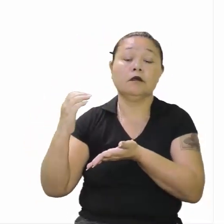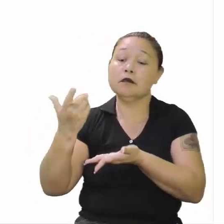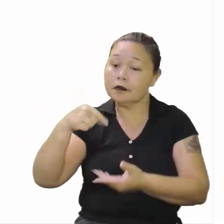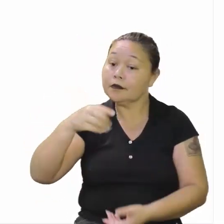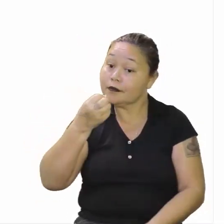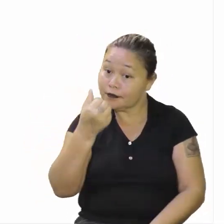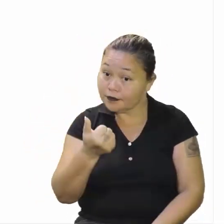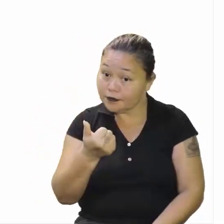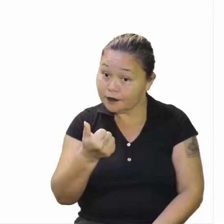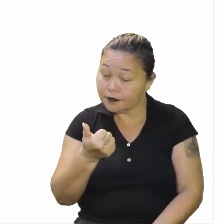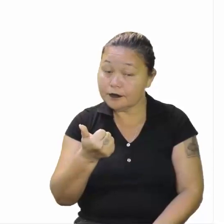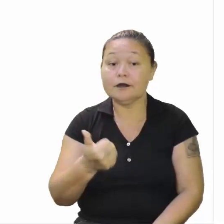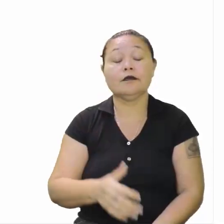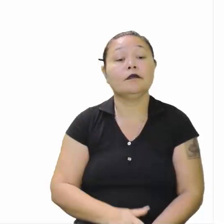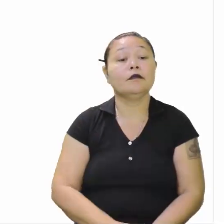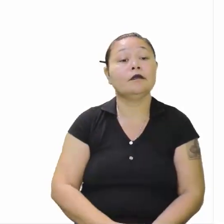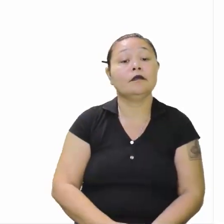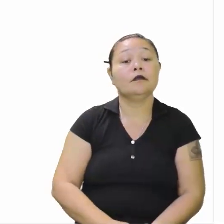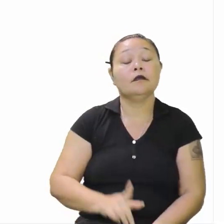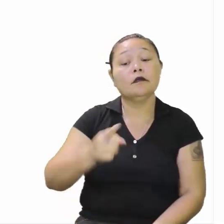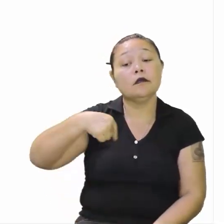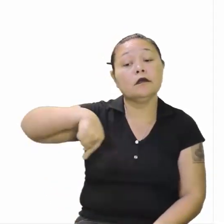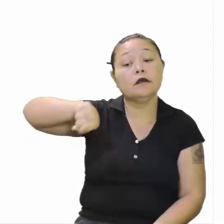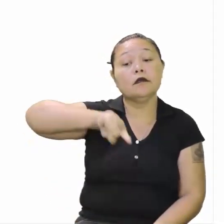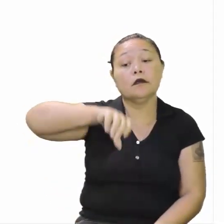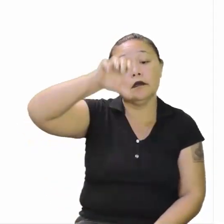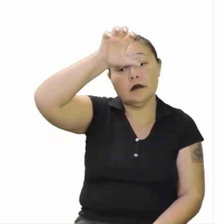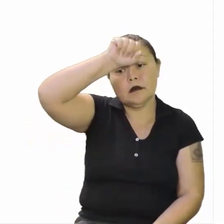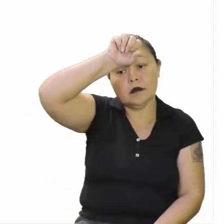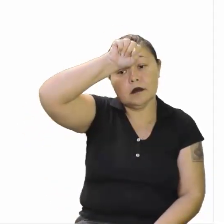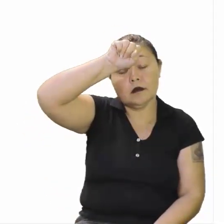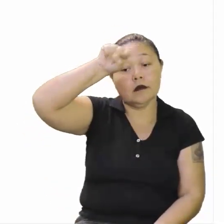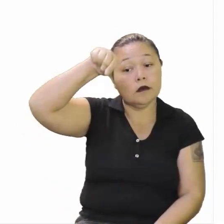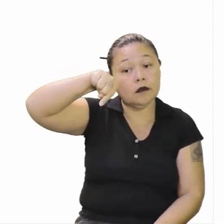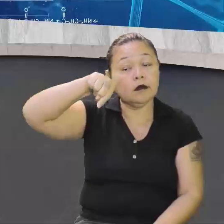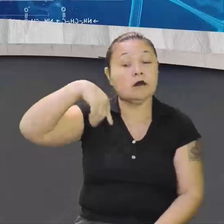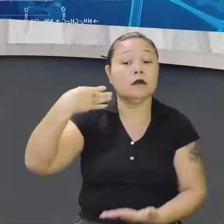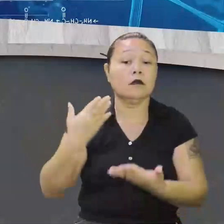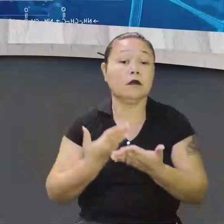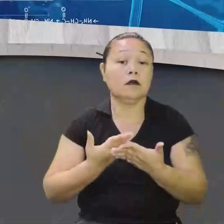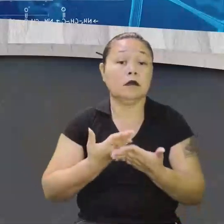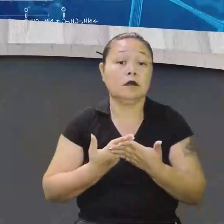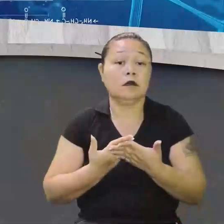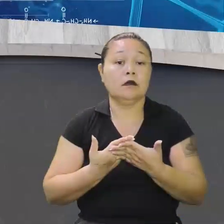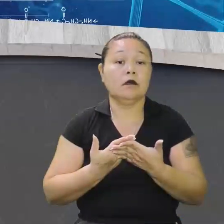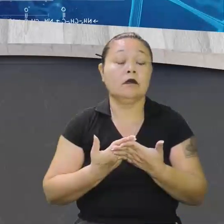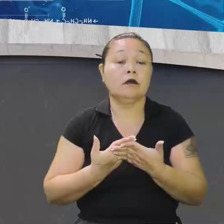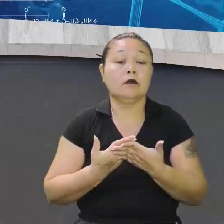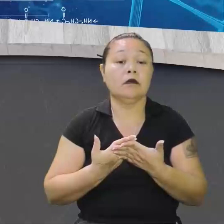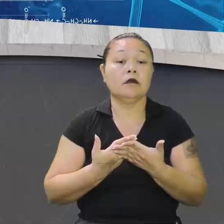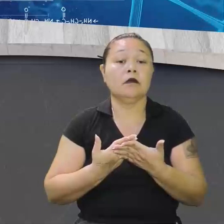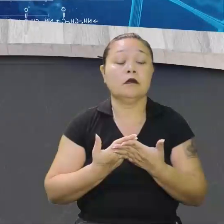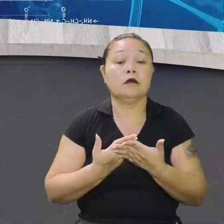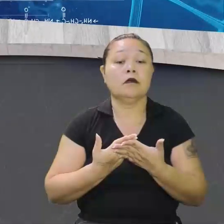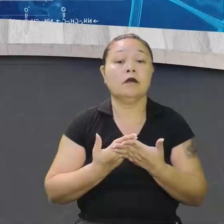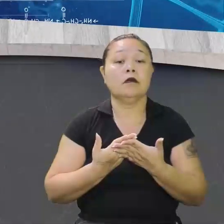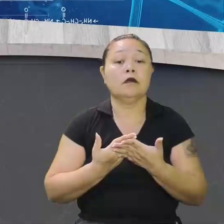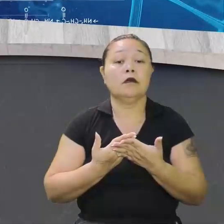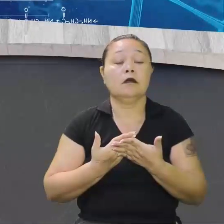aluno? O que nós aprendemos nesta aula? Nós aprendemos sobre